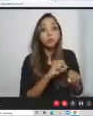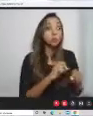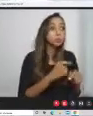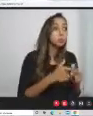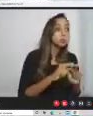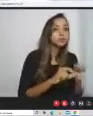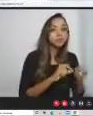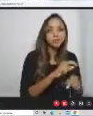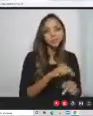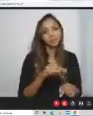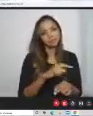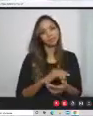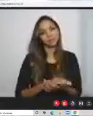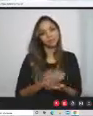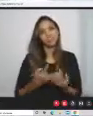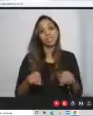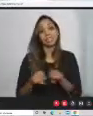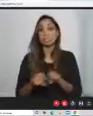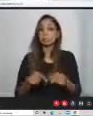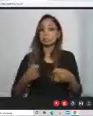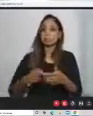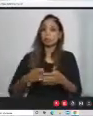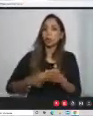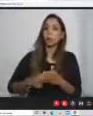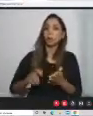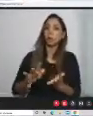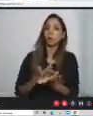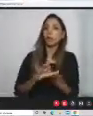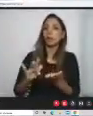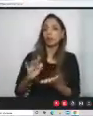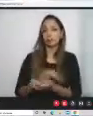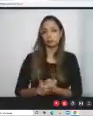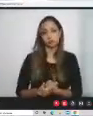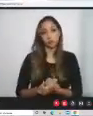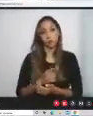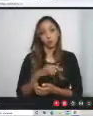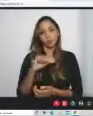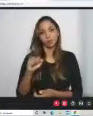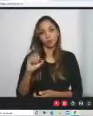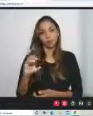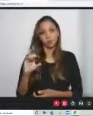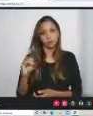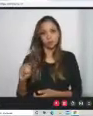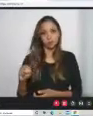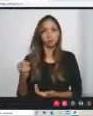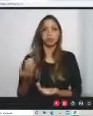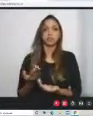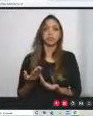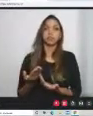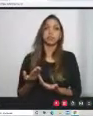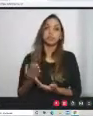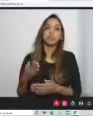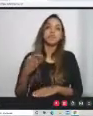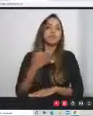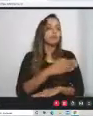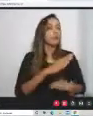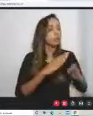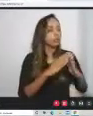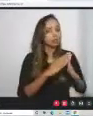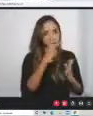tablet. Porque essa conversa dos agentes comunitários de saúde com os agentes de endemias na casa do cidadão,